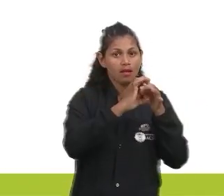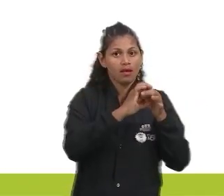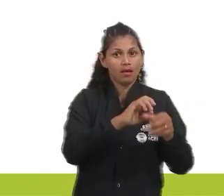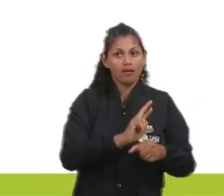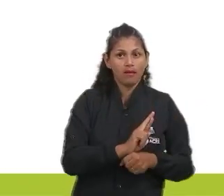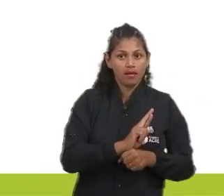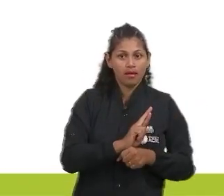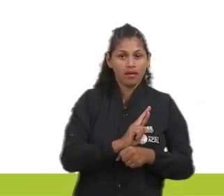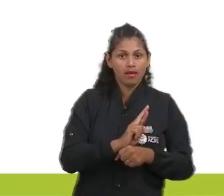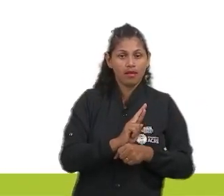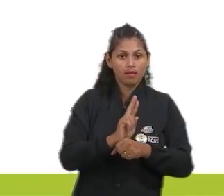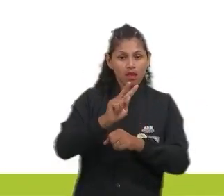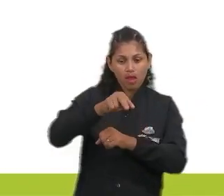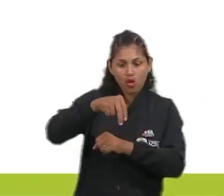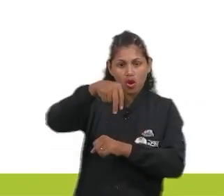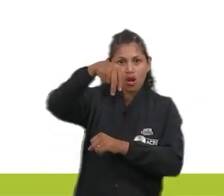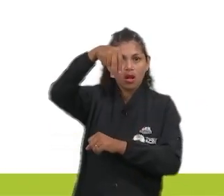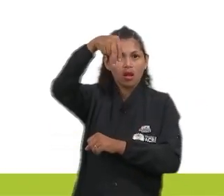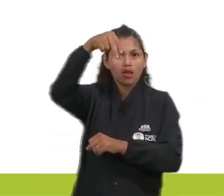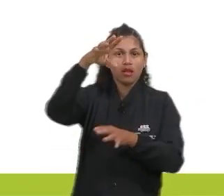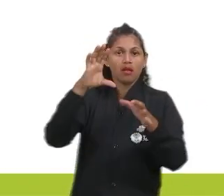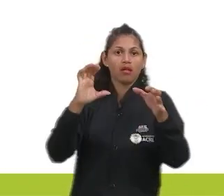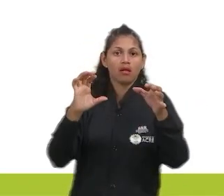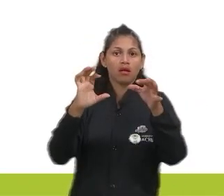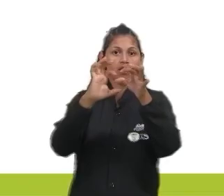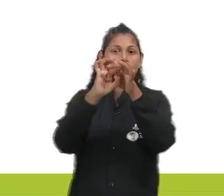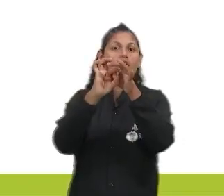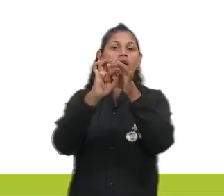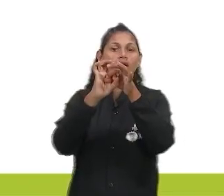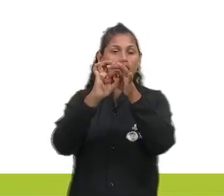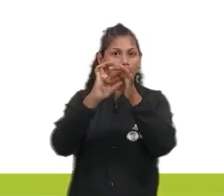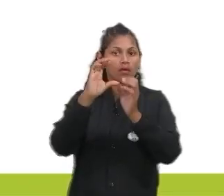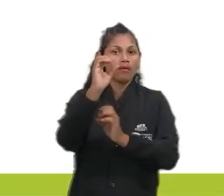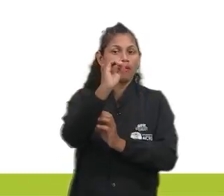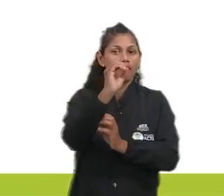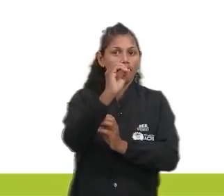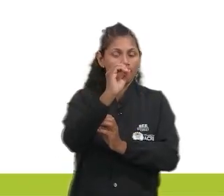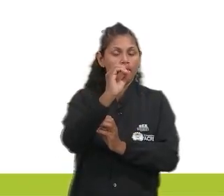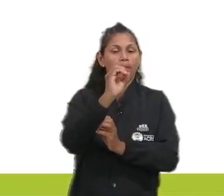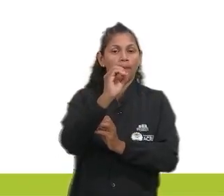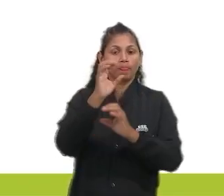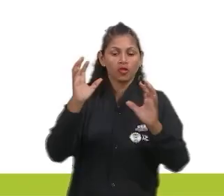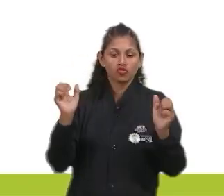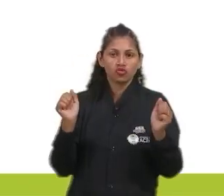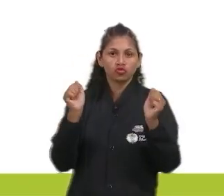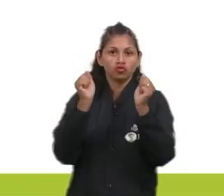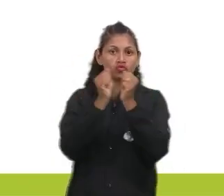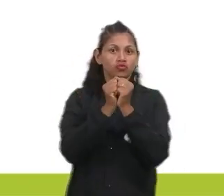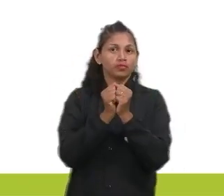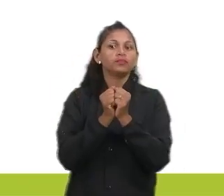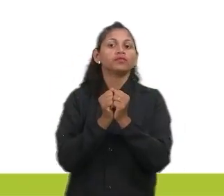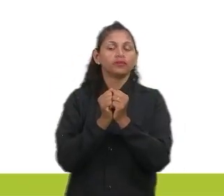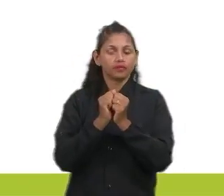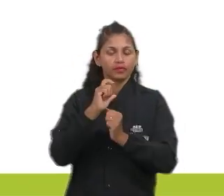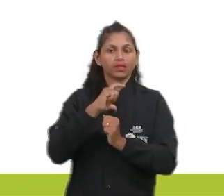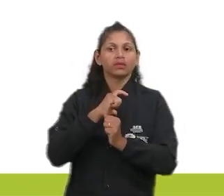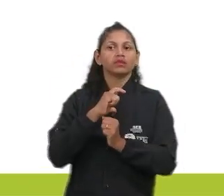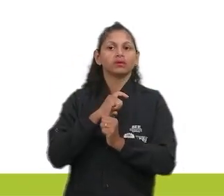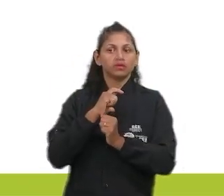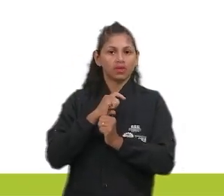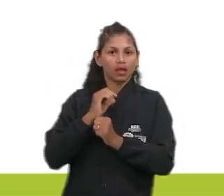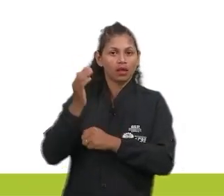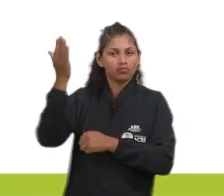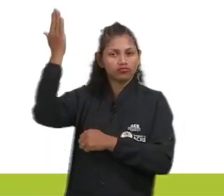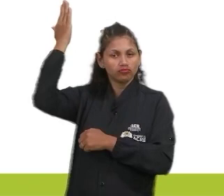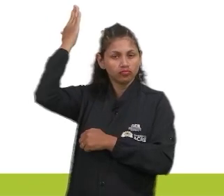tá vendo? Ó, C dupla O, OH. A junção desses dois, eu tenho uma